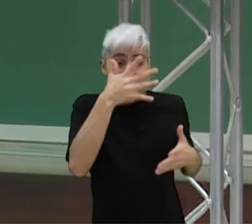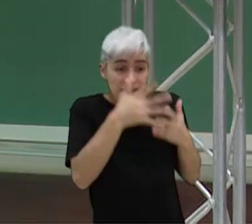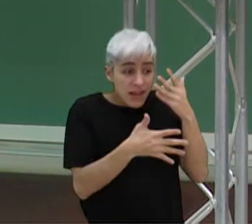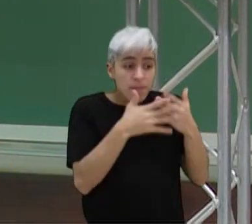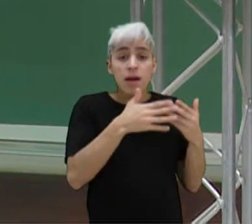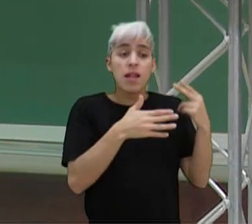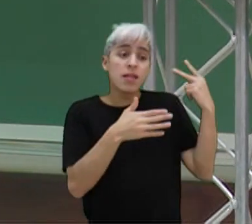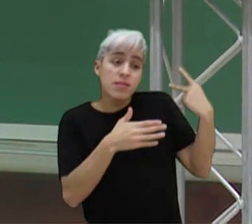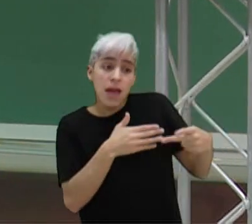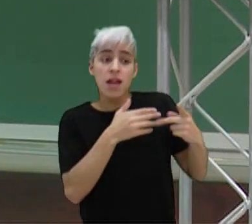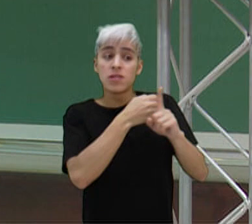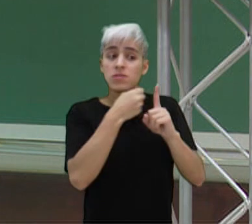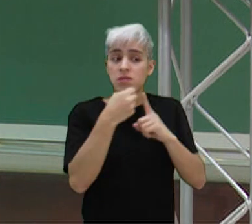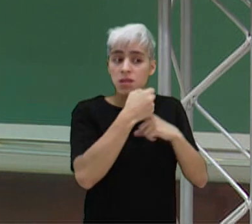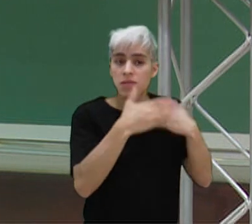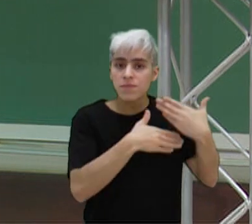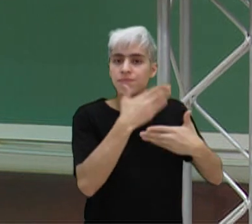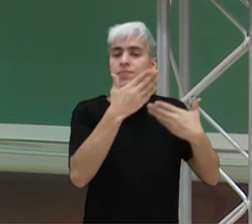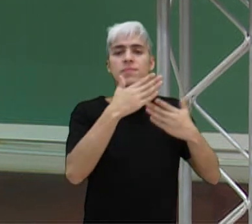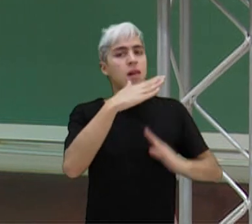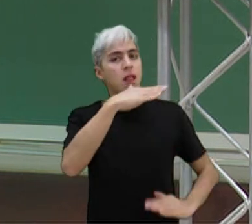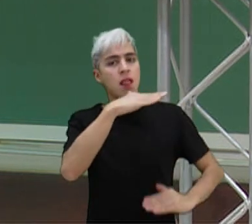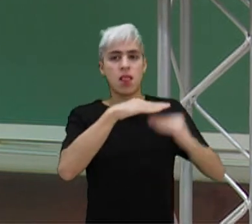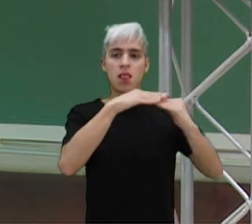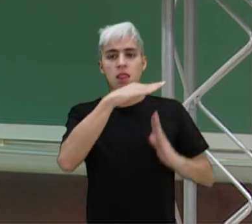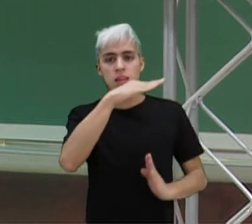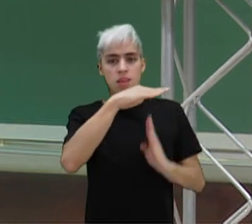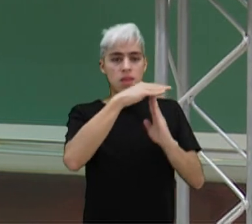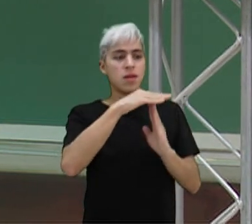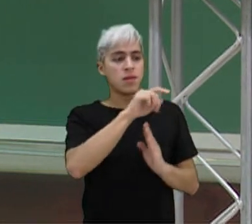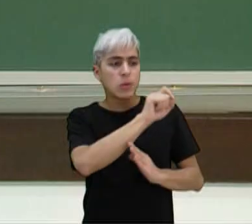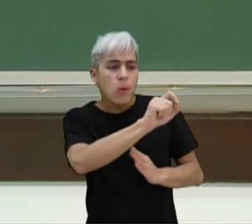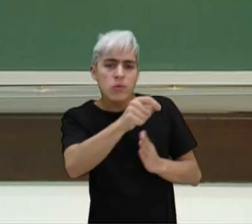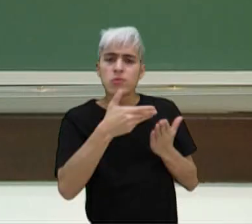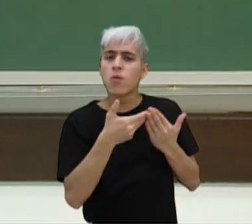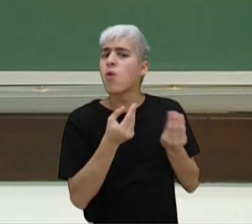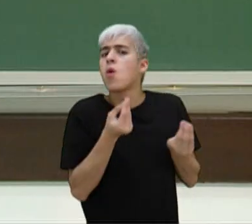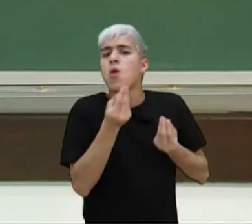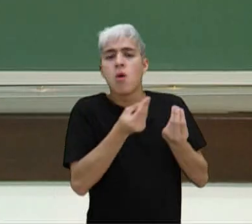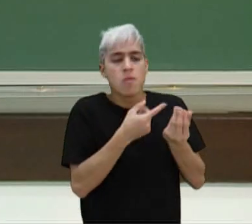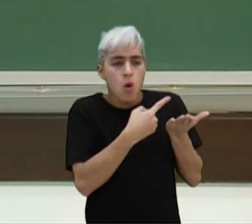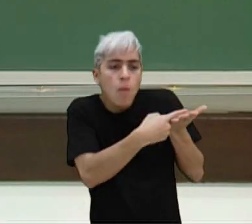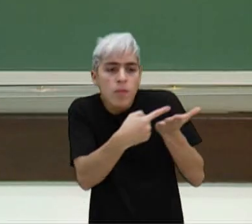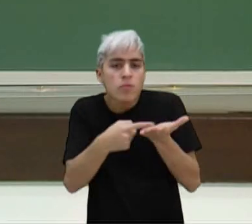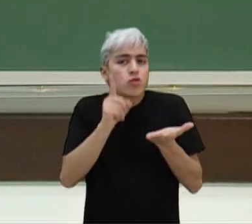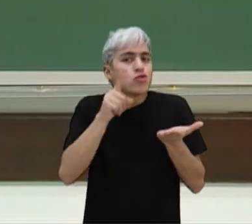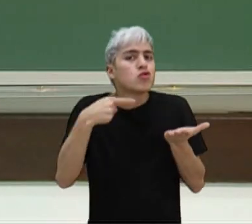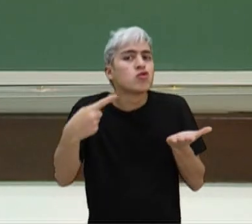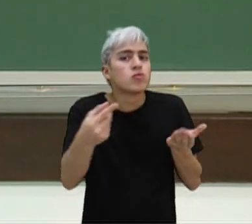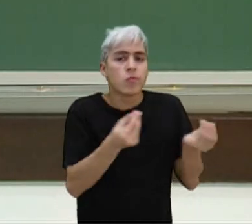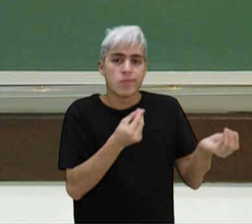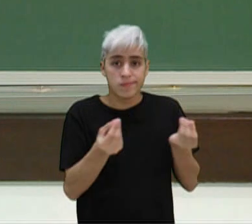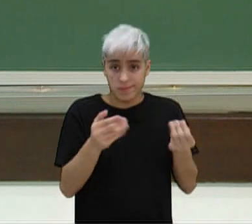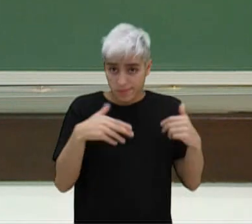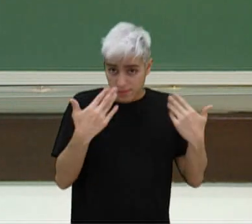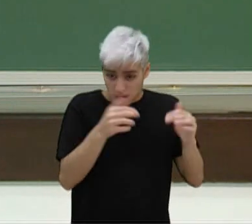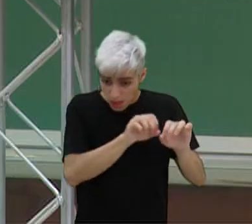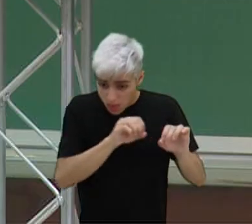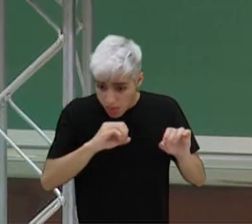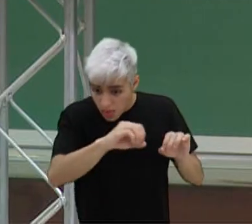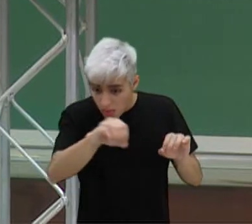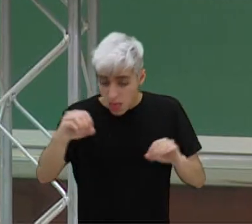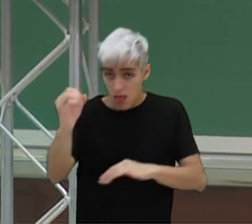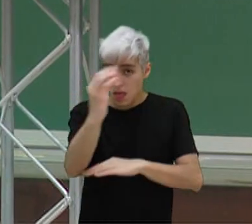no desenvolvimento social das pessoas que trabalham, que estudam, que têm os seus compromissos diários. Então, o saneamento ambiental é